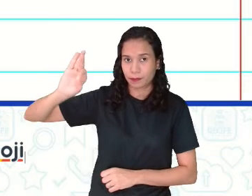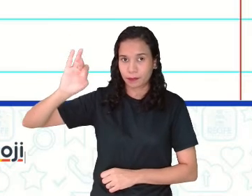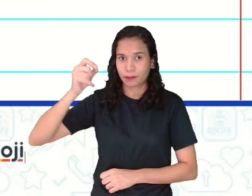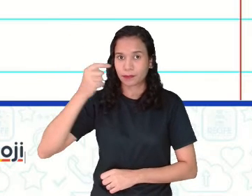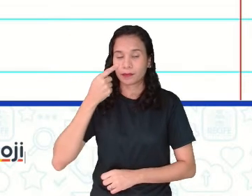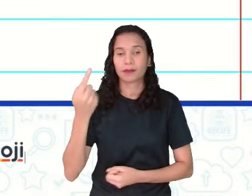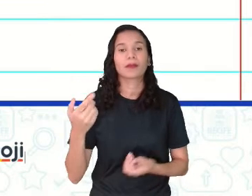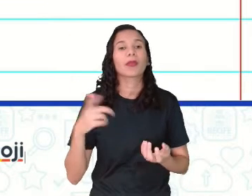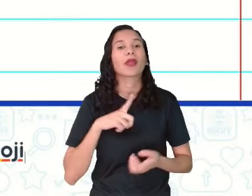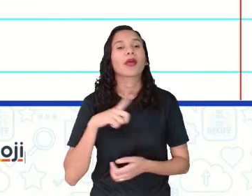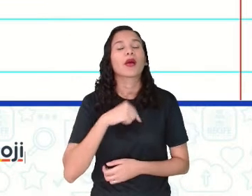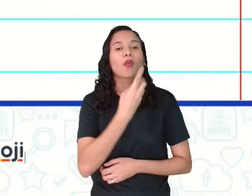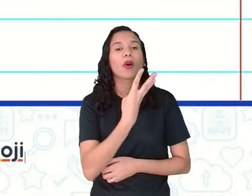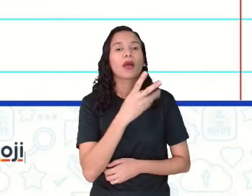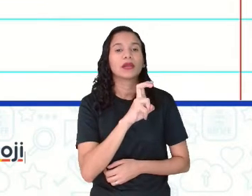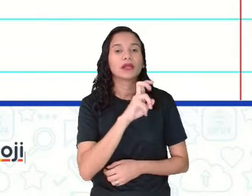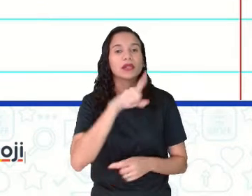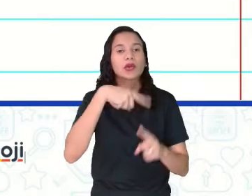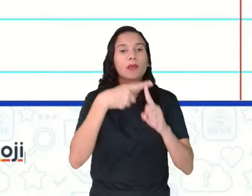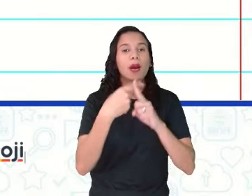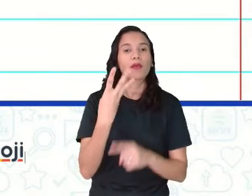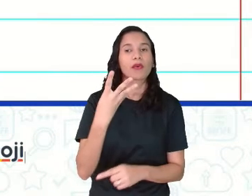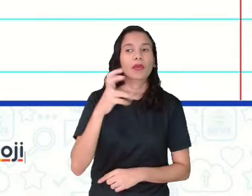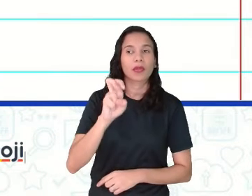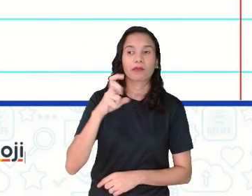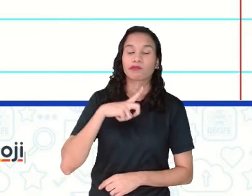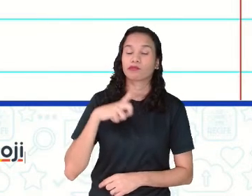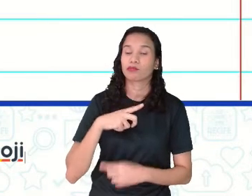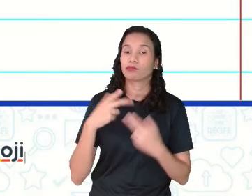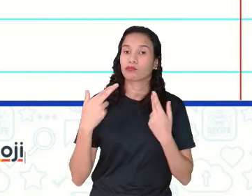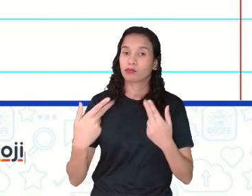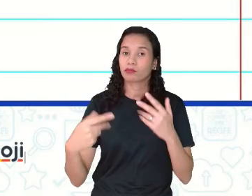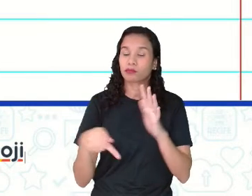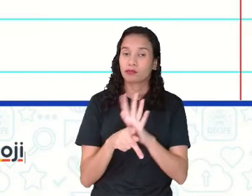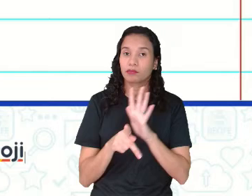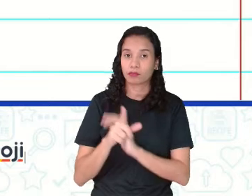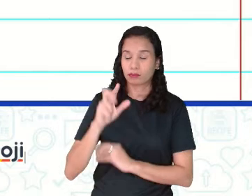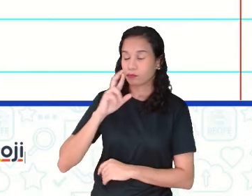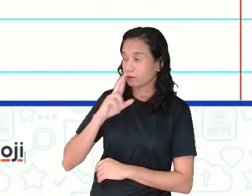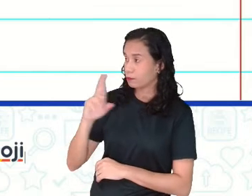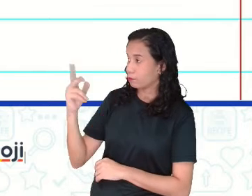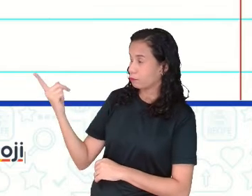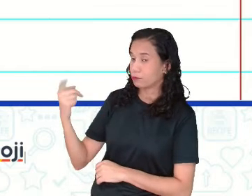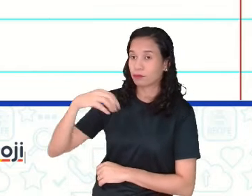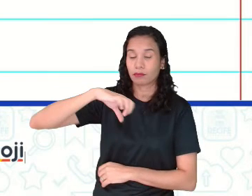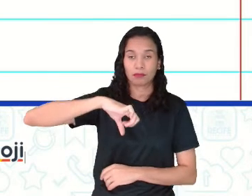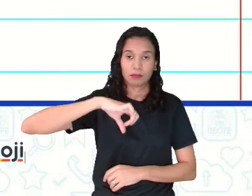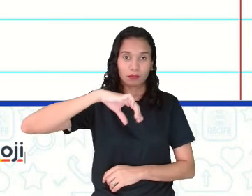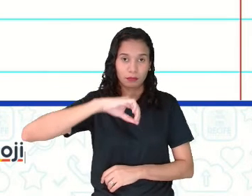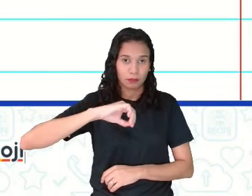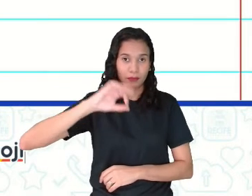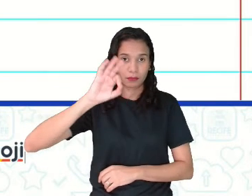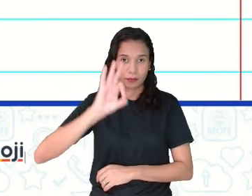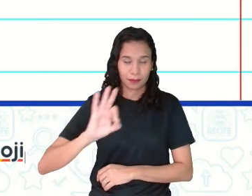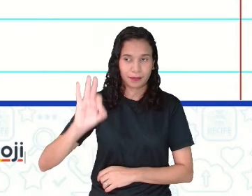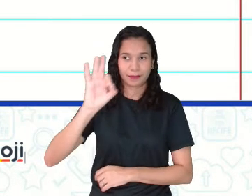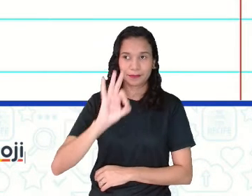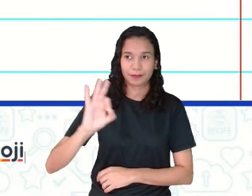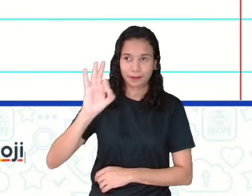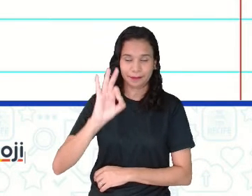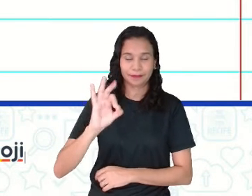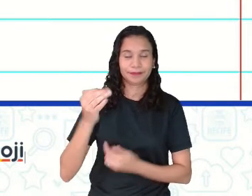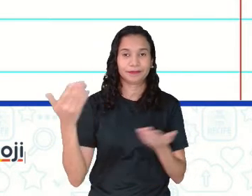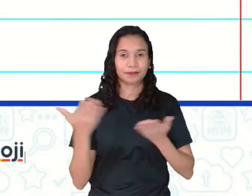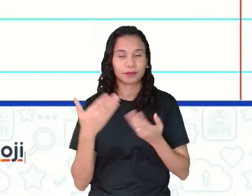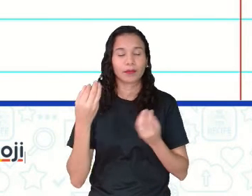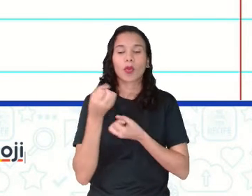180. 45 graus mais 45 graus, isso aí é igual a 90 graus, tá?